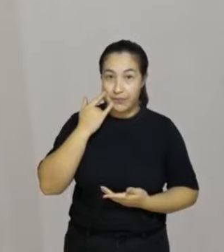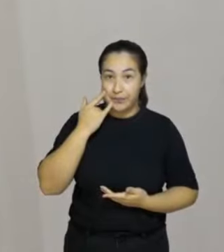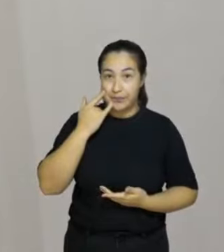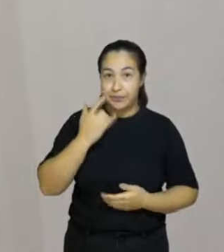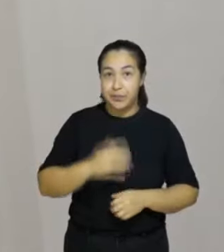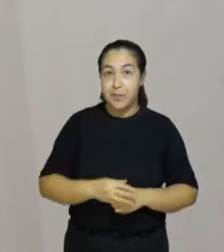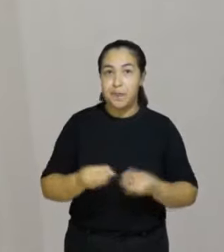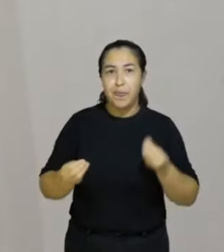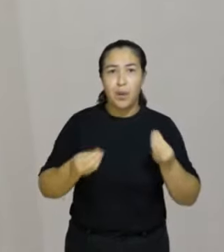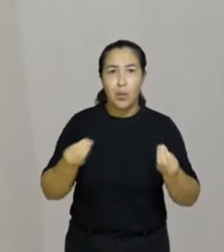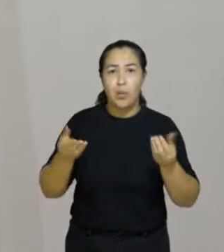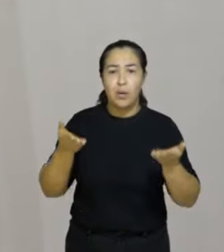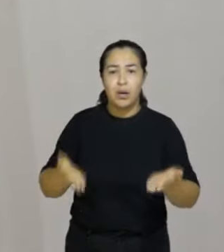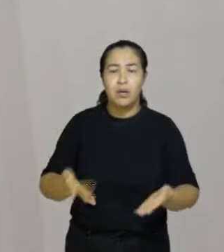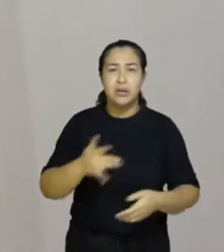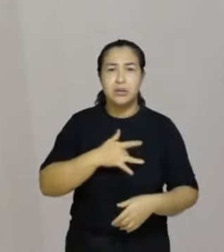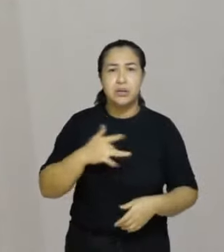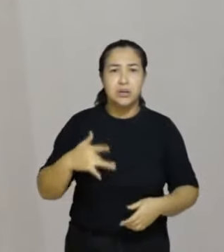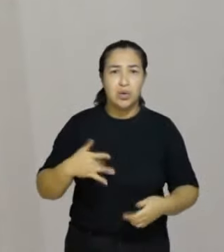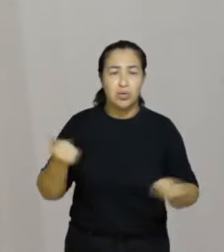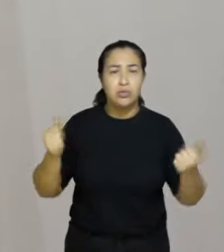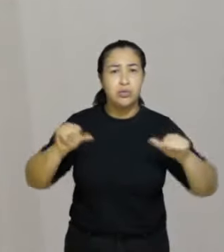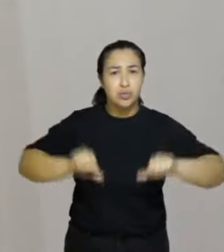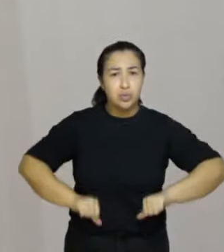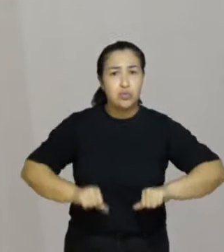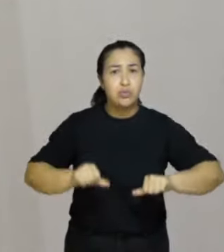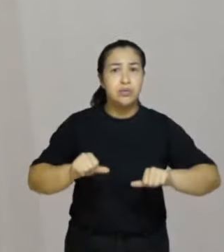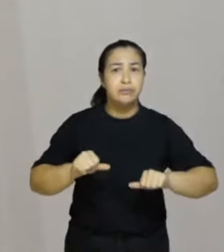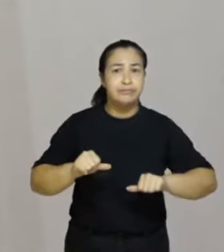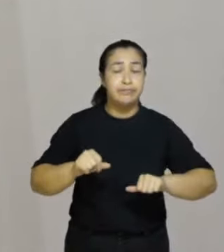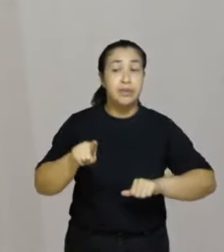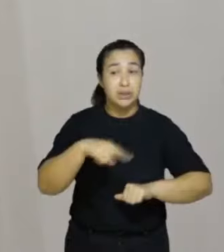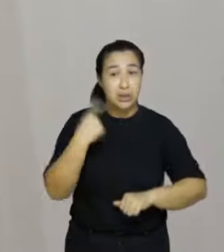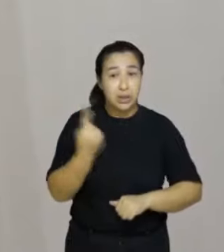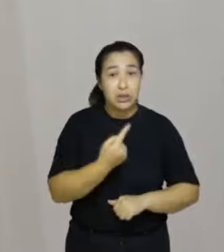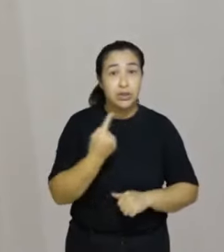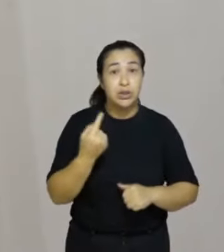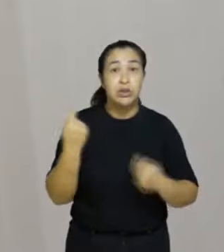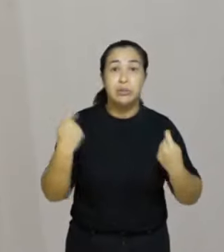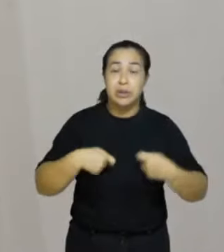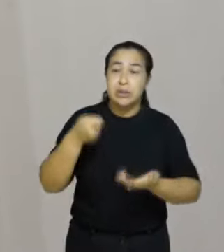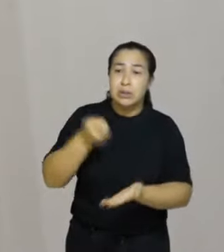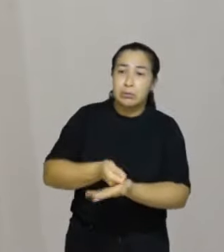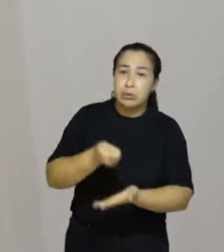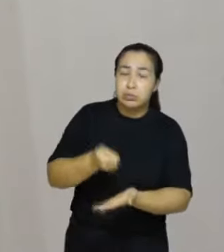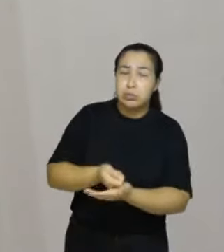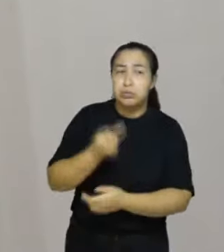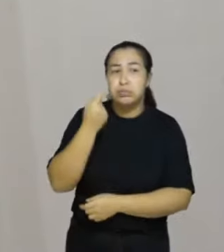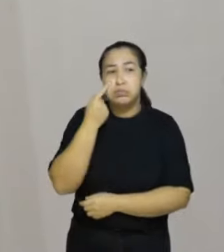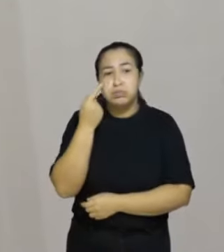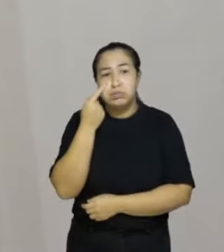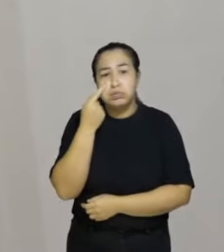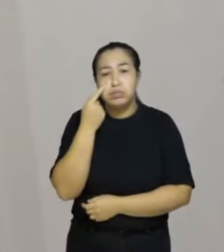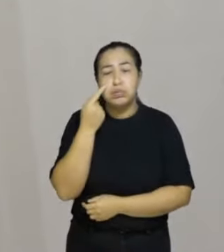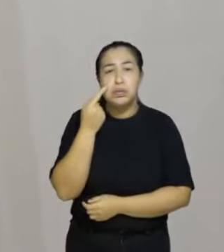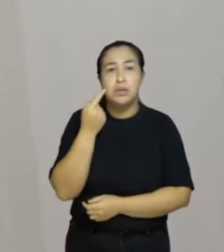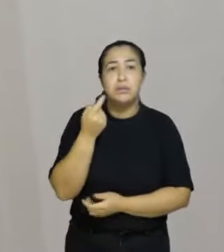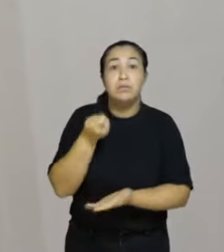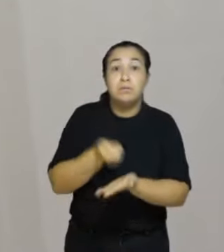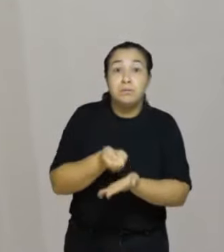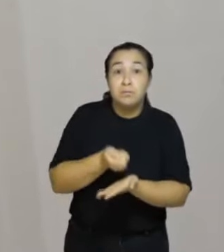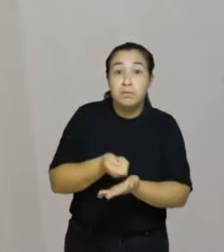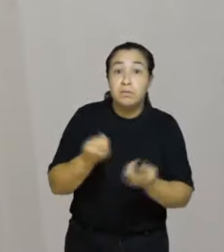saúde. E nós, como deputados, temos que acompanhar, cobrar, exigir